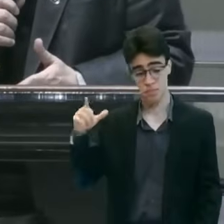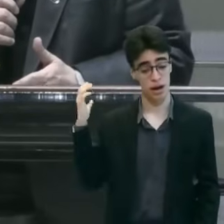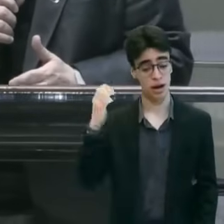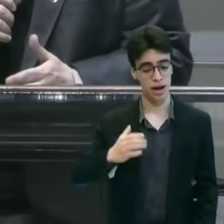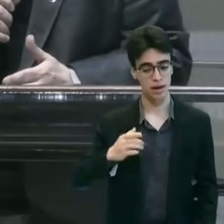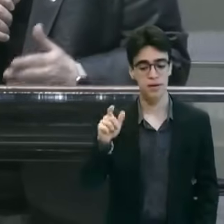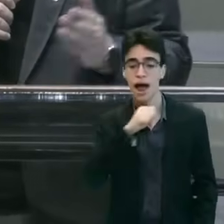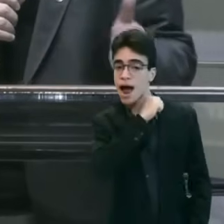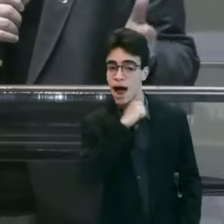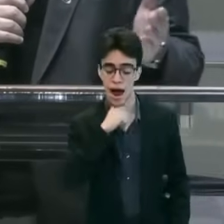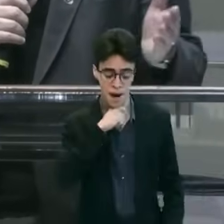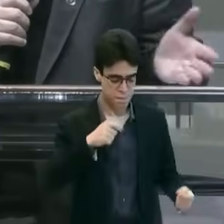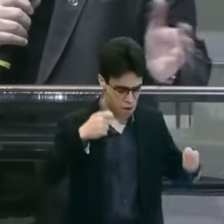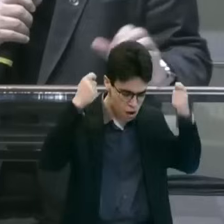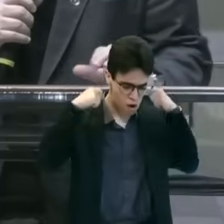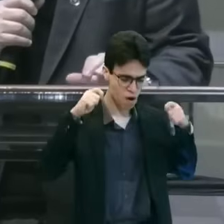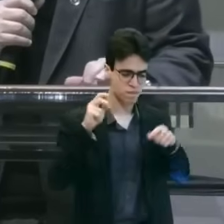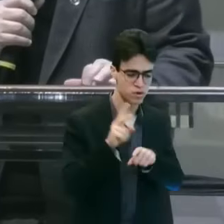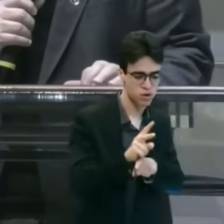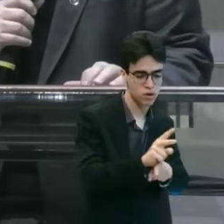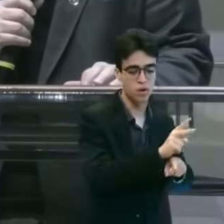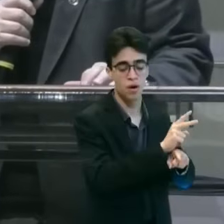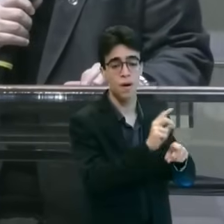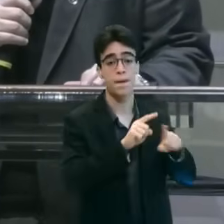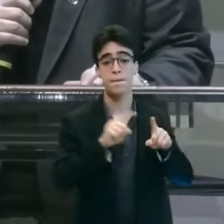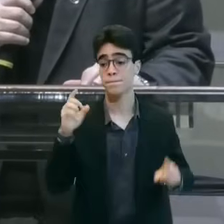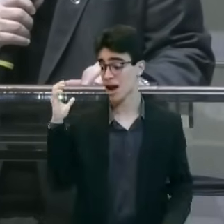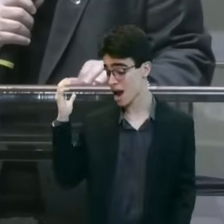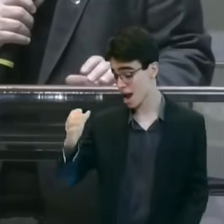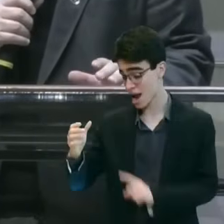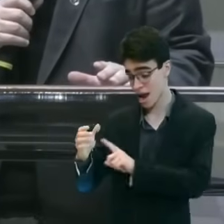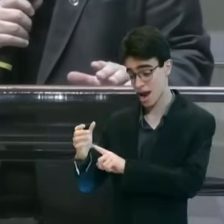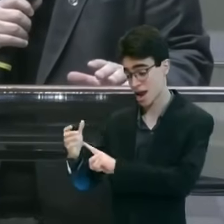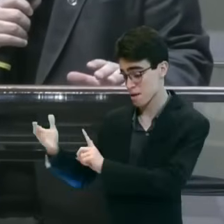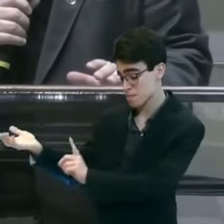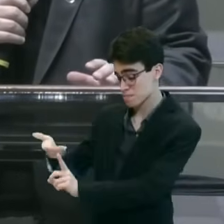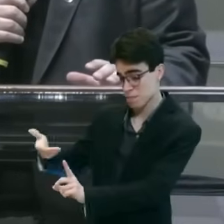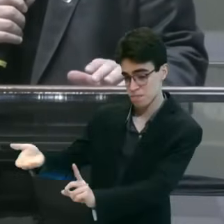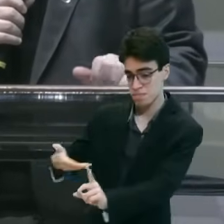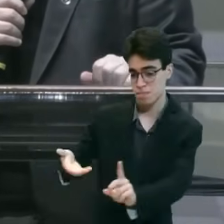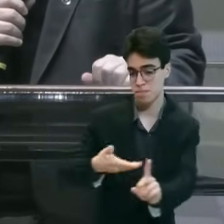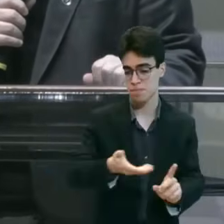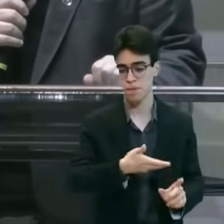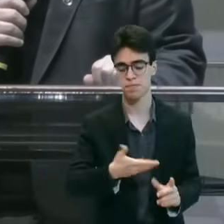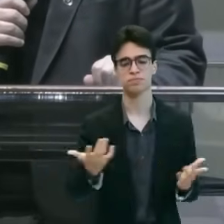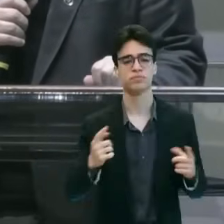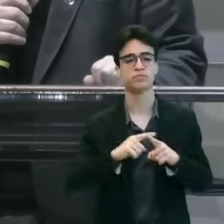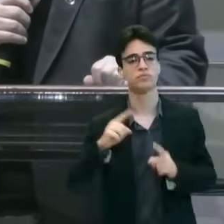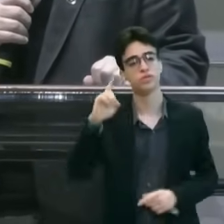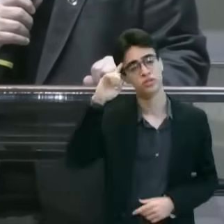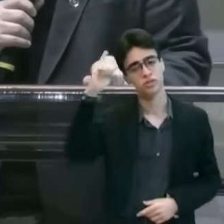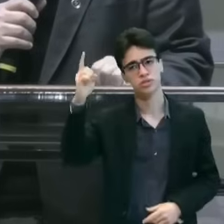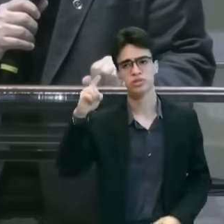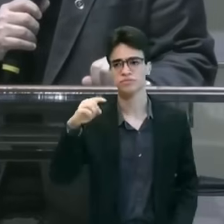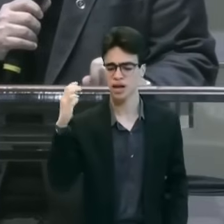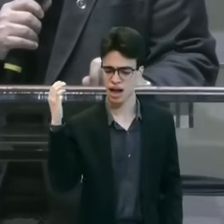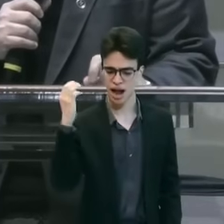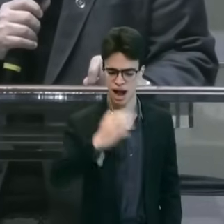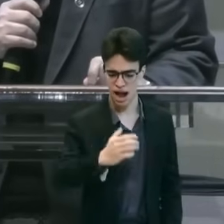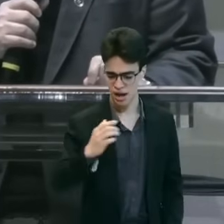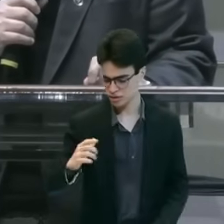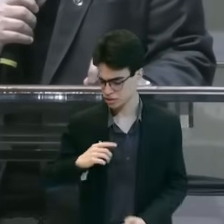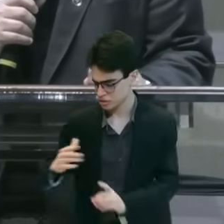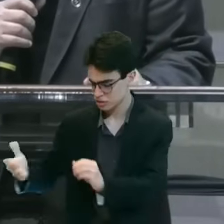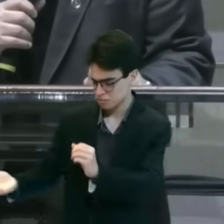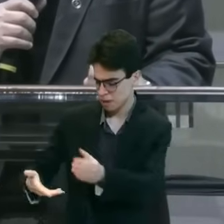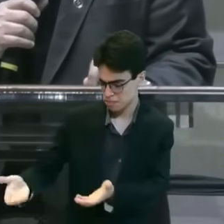de ovelhas e Caim era agricultor. E o tempo passou. Um dia Caim pegou alguns produtos da